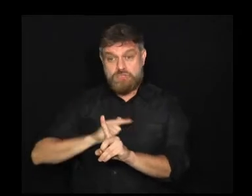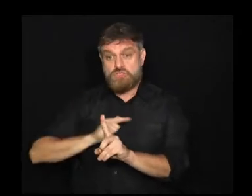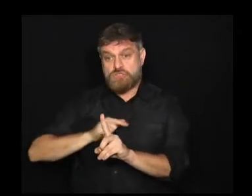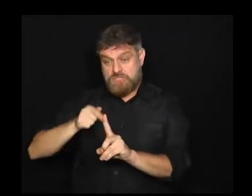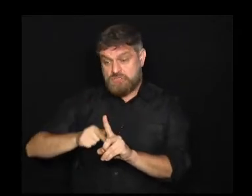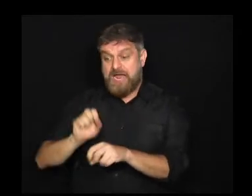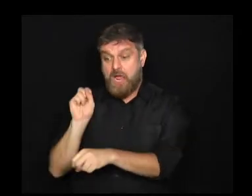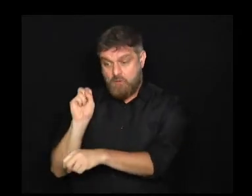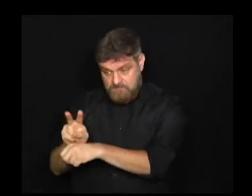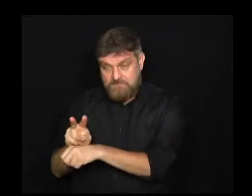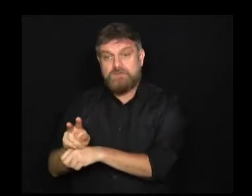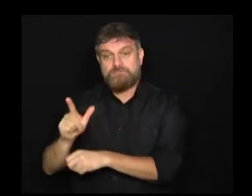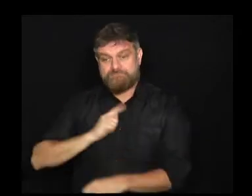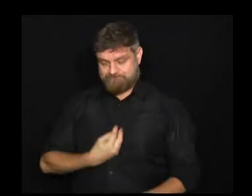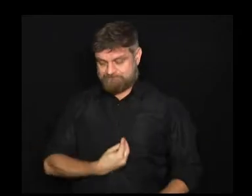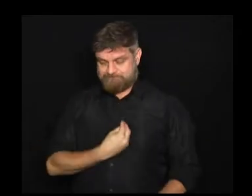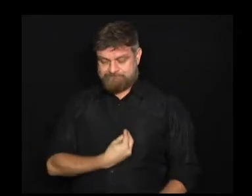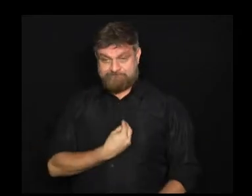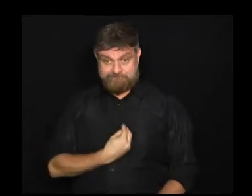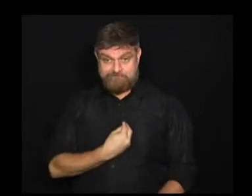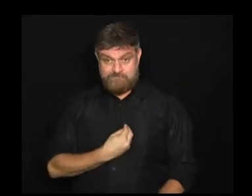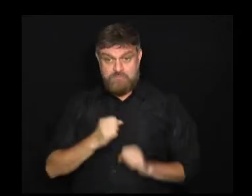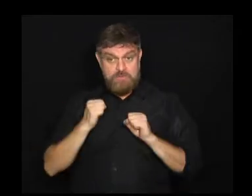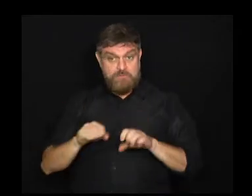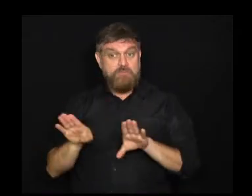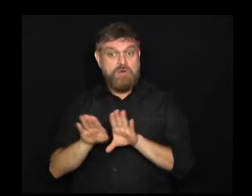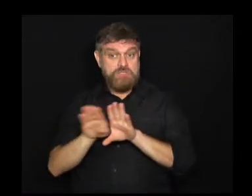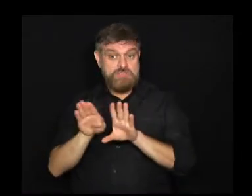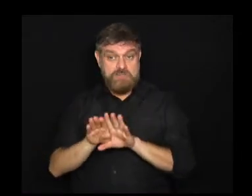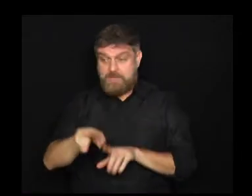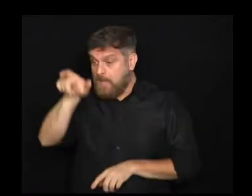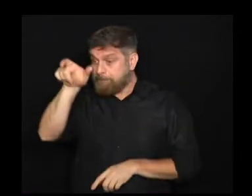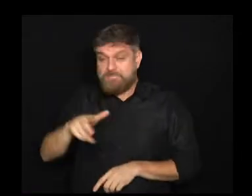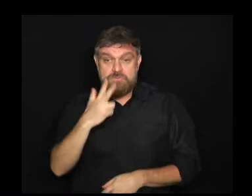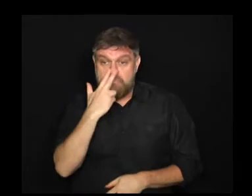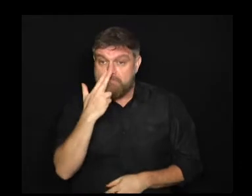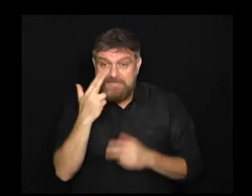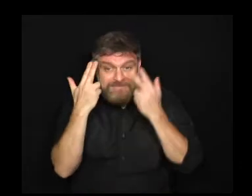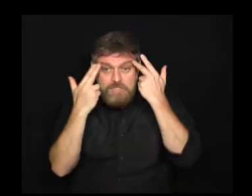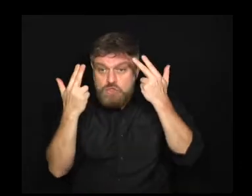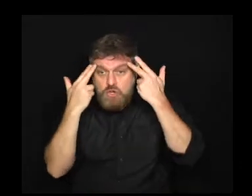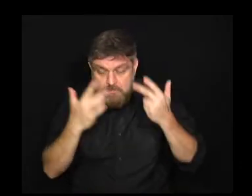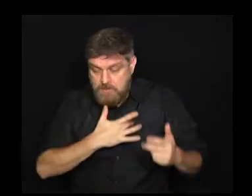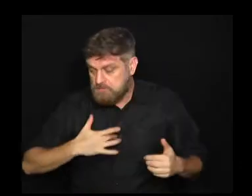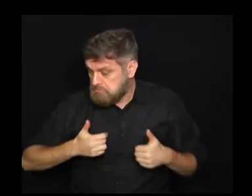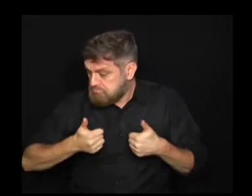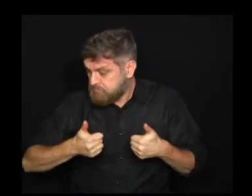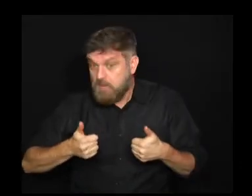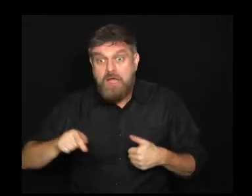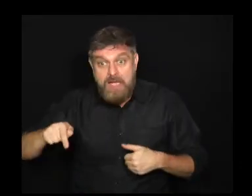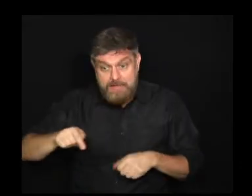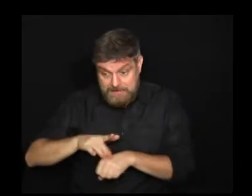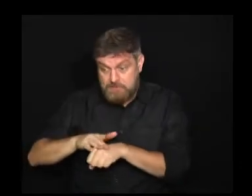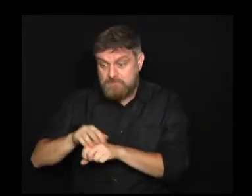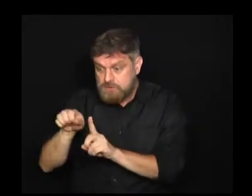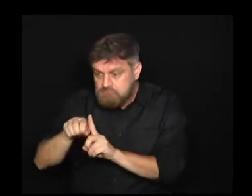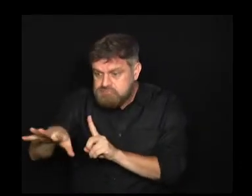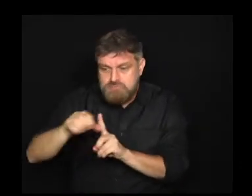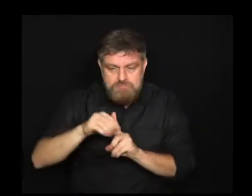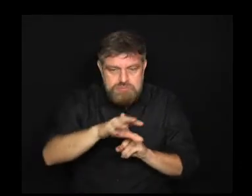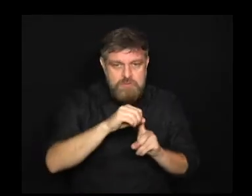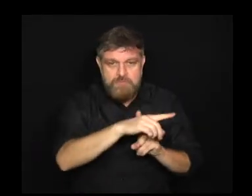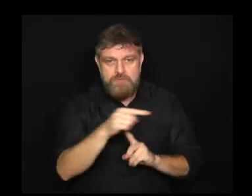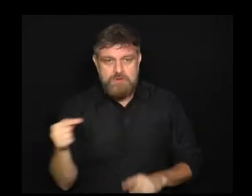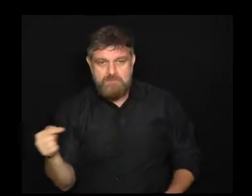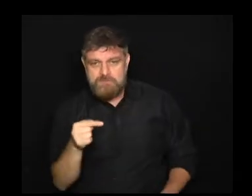o vírus. Então, pode ser também que ele transmita sem ter sintomas. Bom, aqui são dados específicos sobre a gravidade de cada um